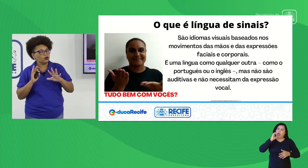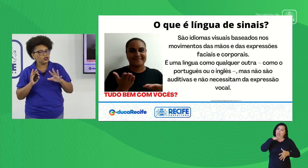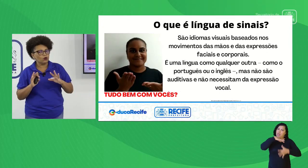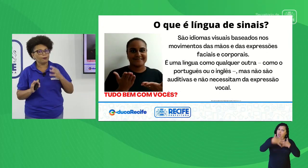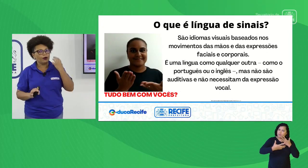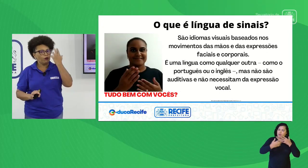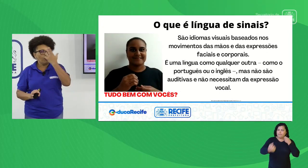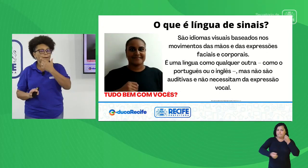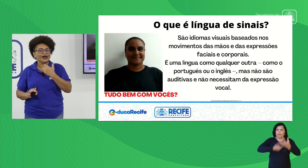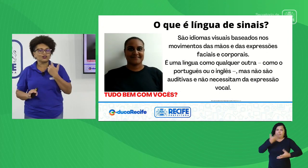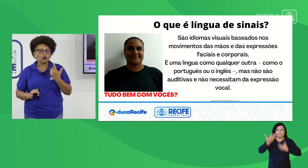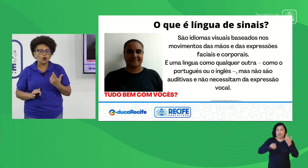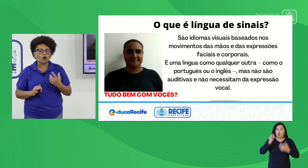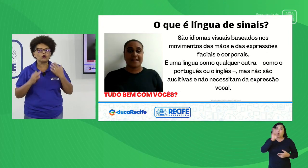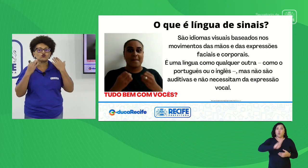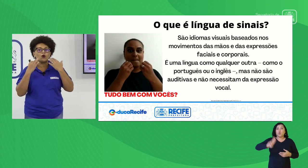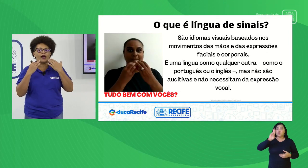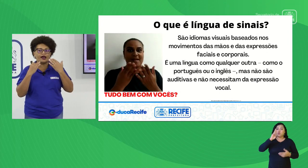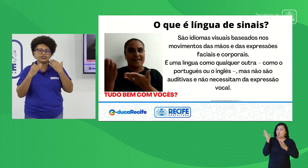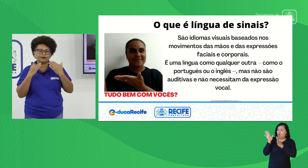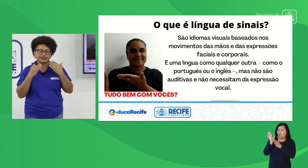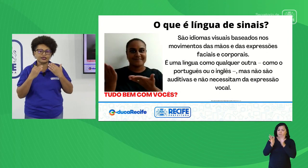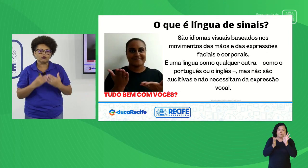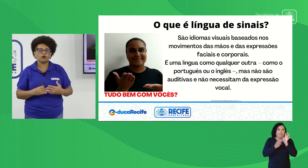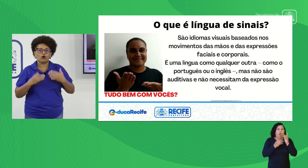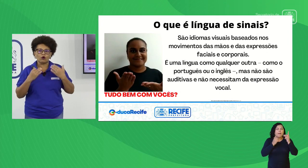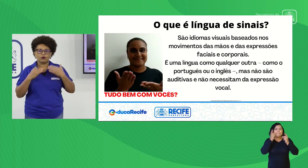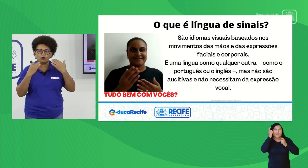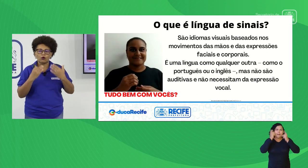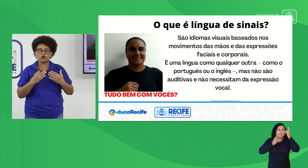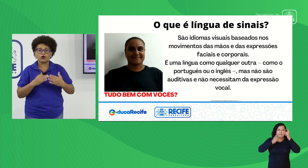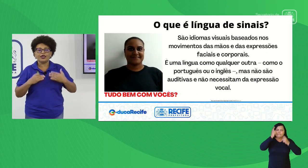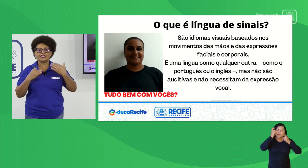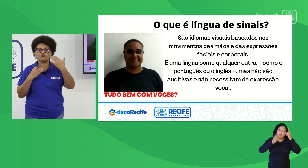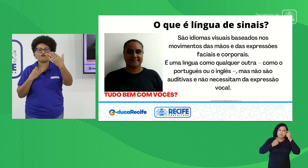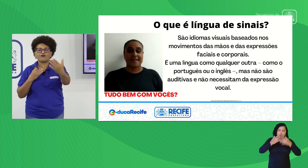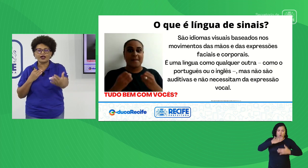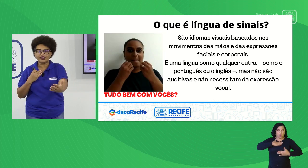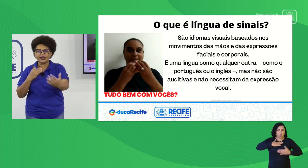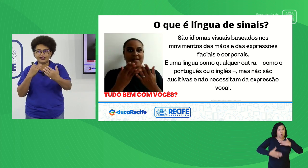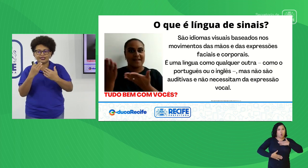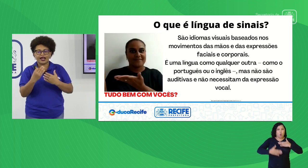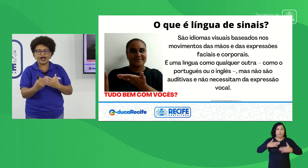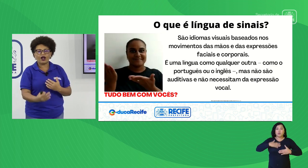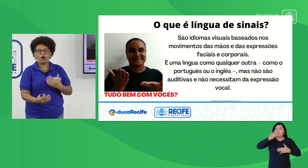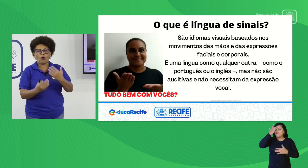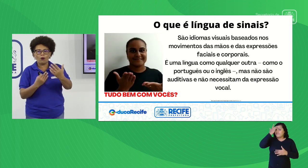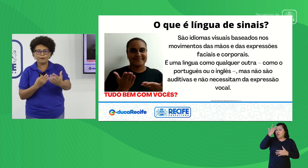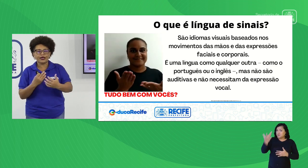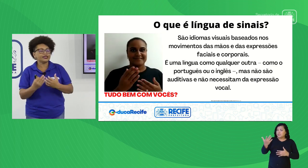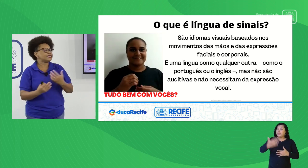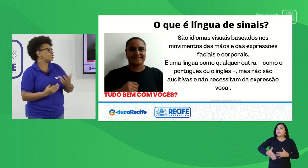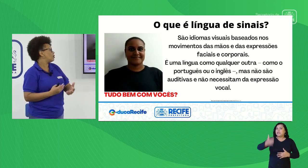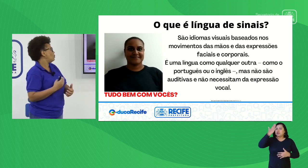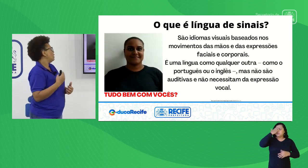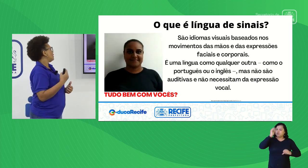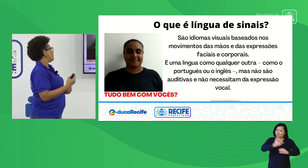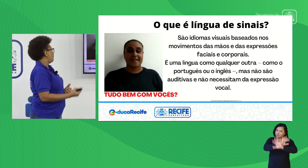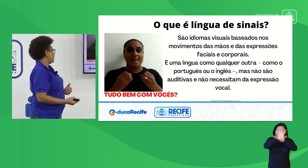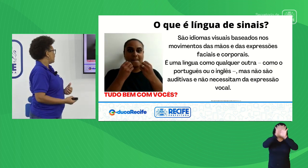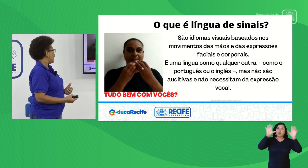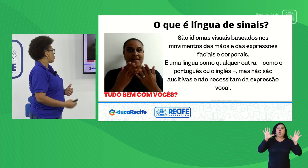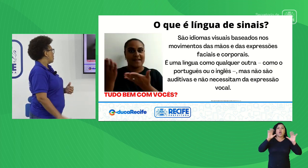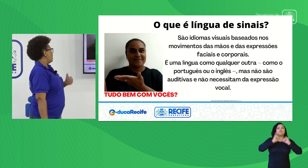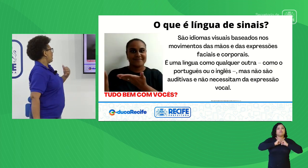utilizam não só a mão, mas o rosto, a expressão do corpo, do rosto, e isso facilita a compreensão